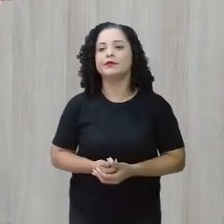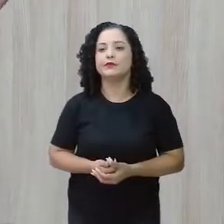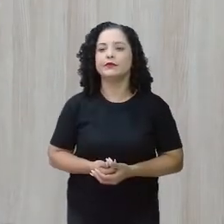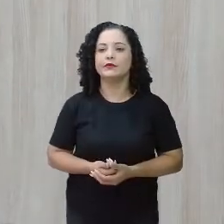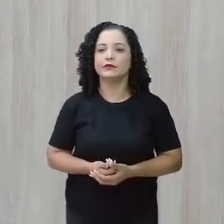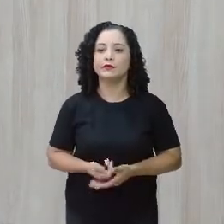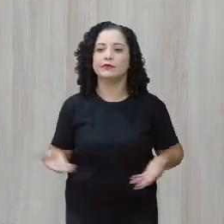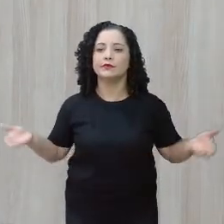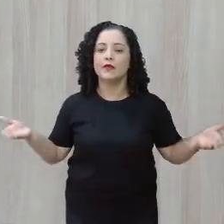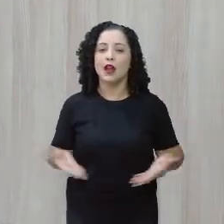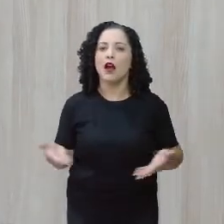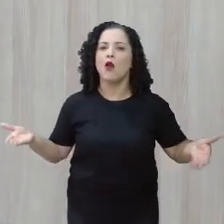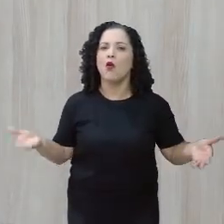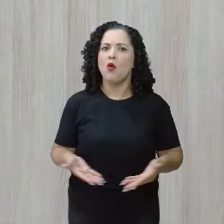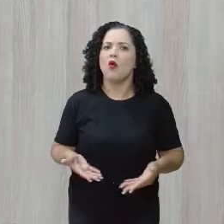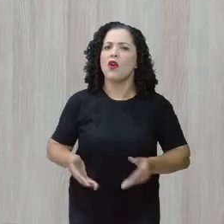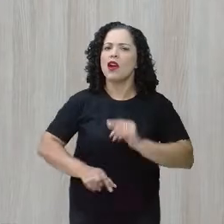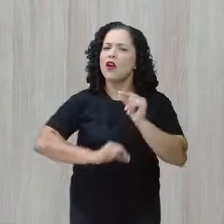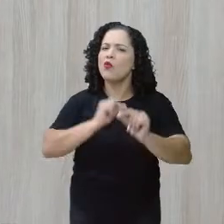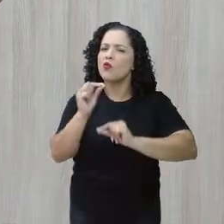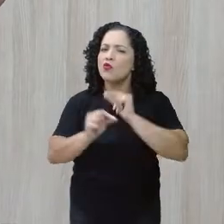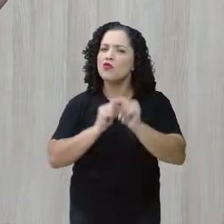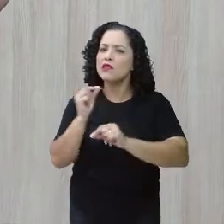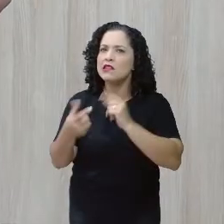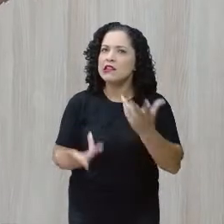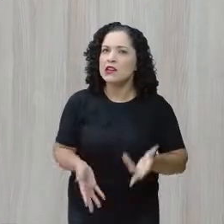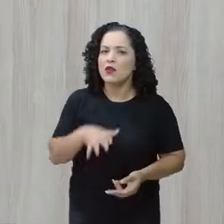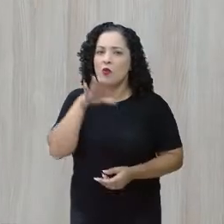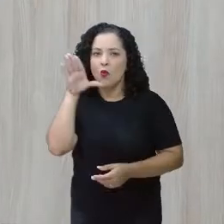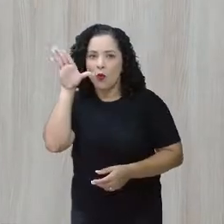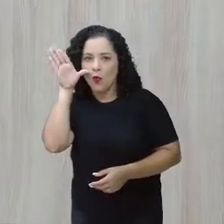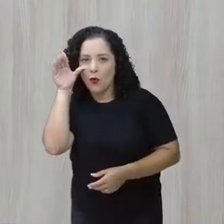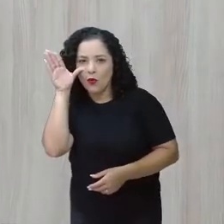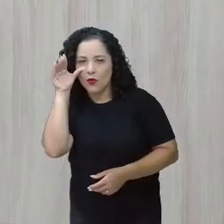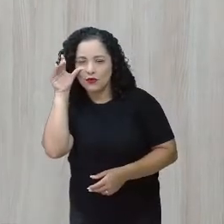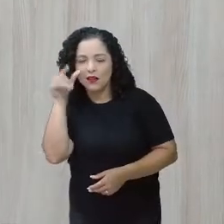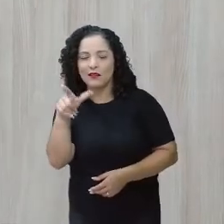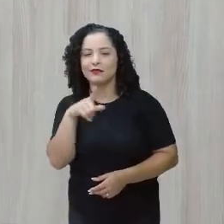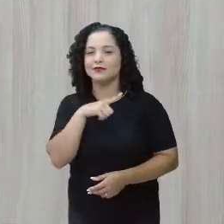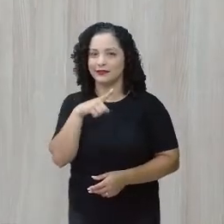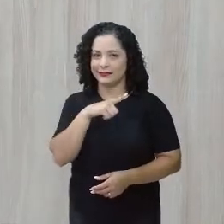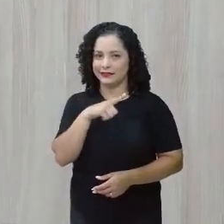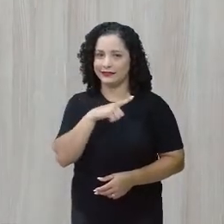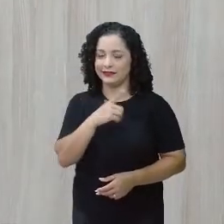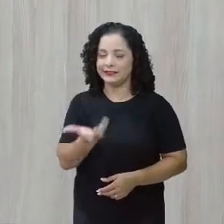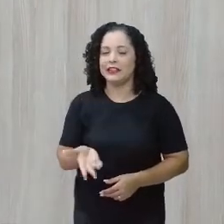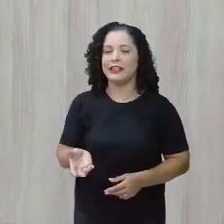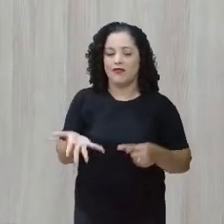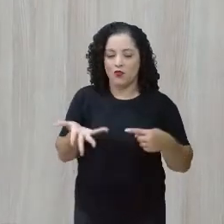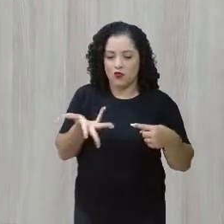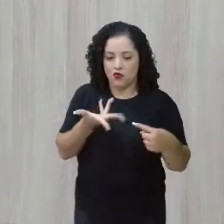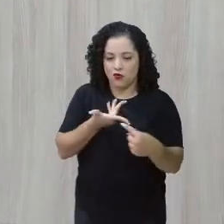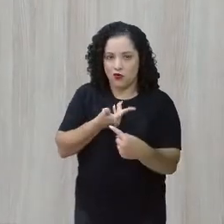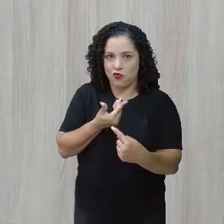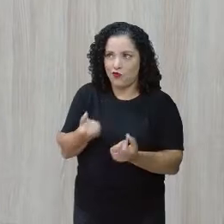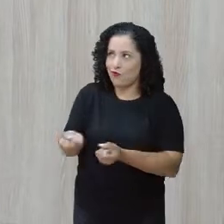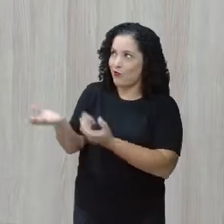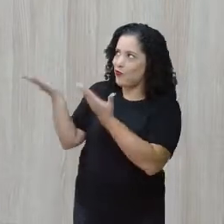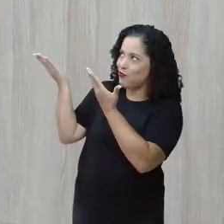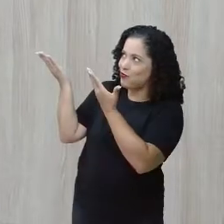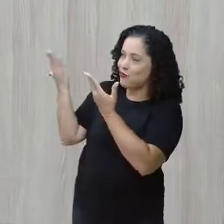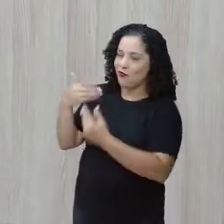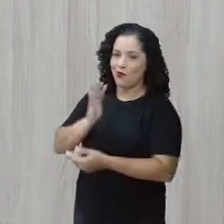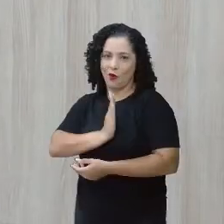Vamos agora, gente, falar de um monte de curiosidade. Então, eu juntei aí nessa tela muitas curiosidades a respeito do